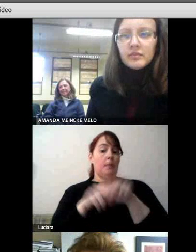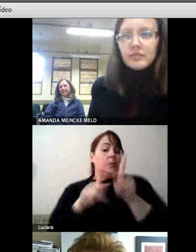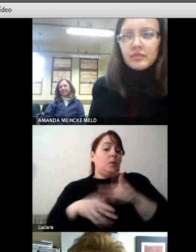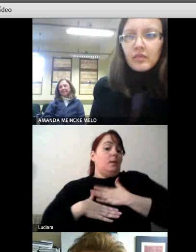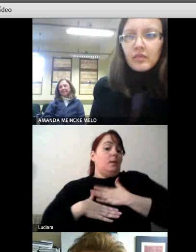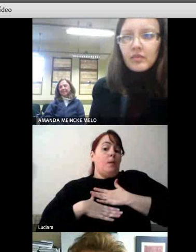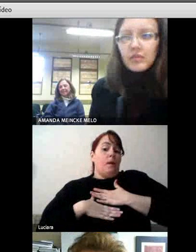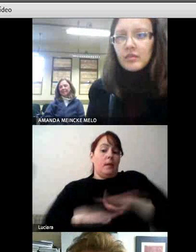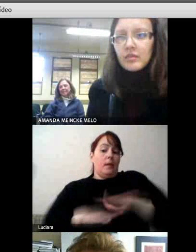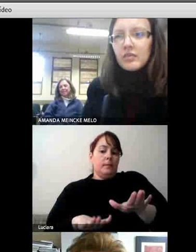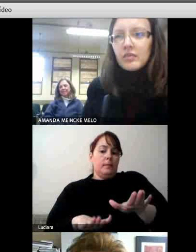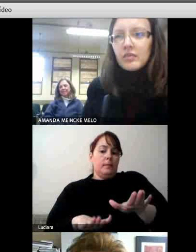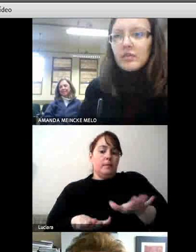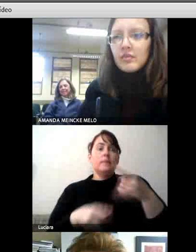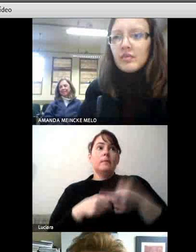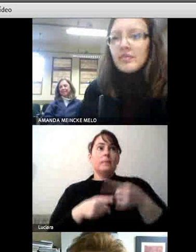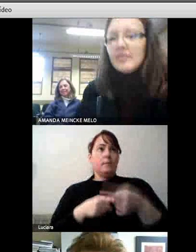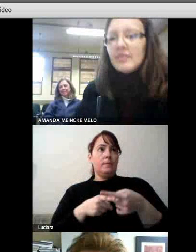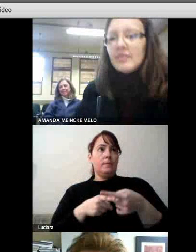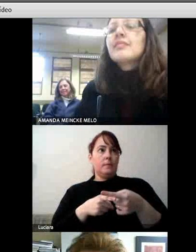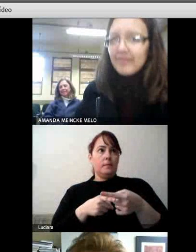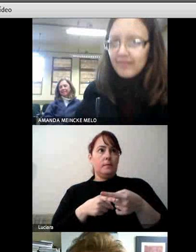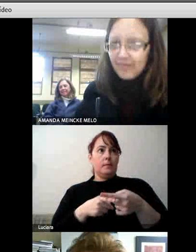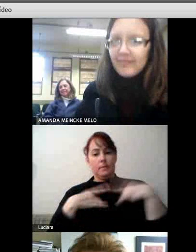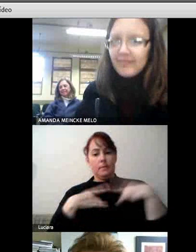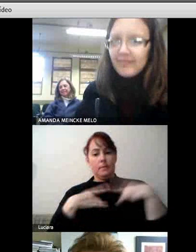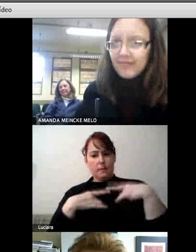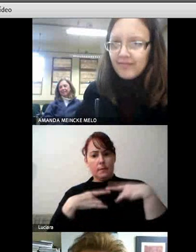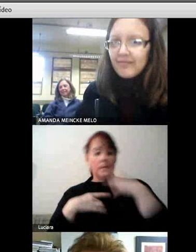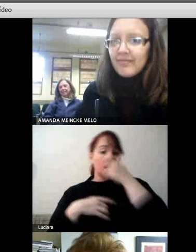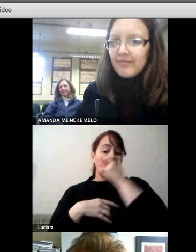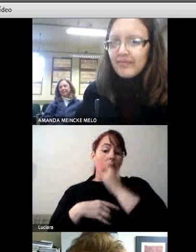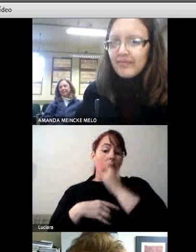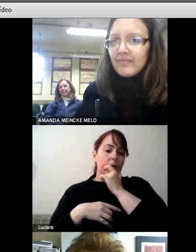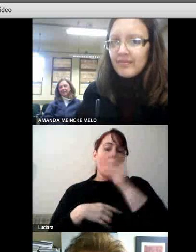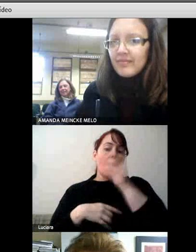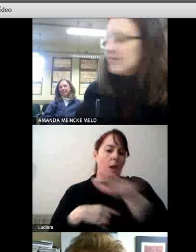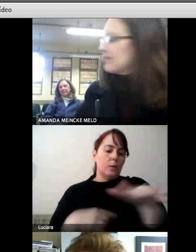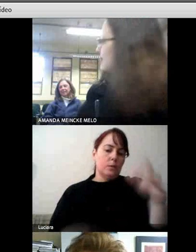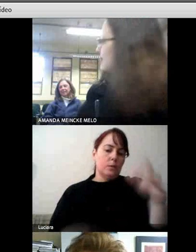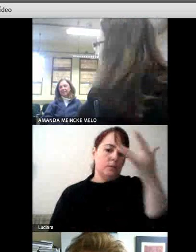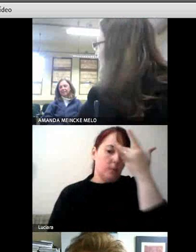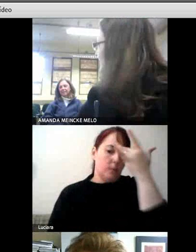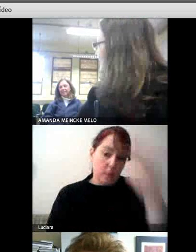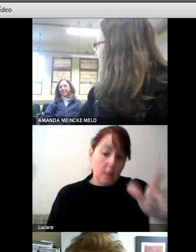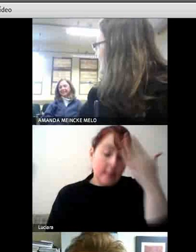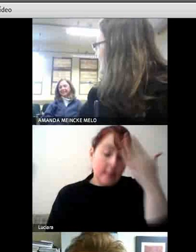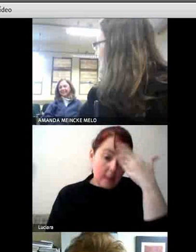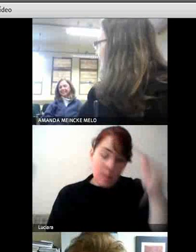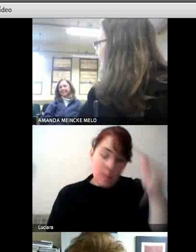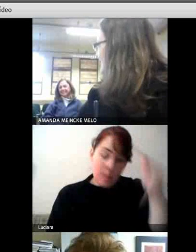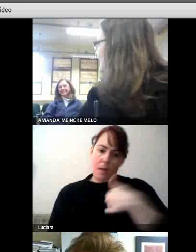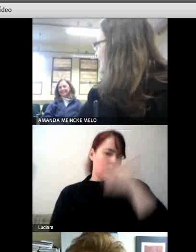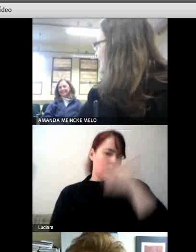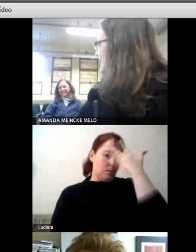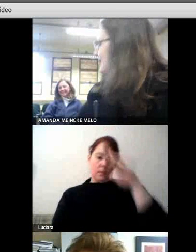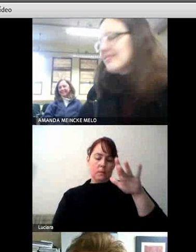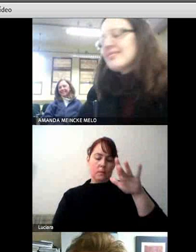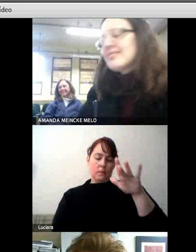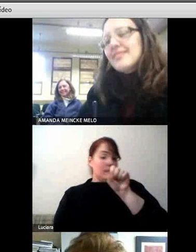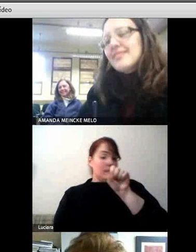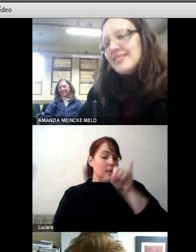assim: Leia, quero te contar uma coisa. Estou cadastrada na internet porque